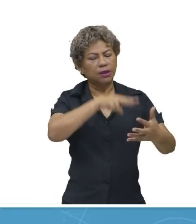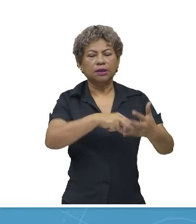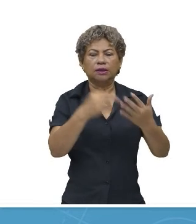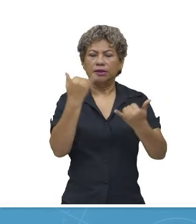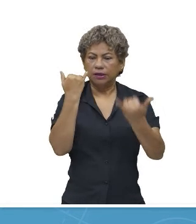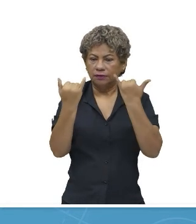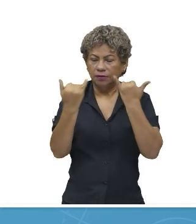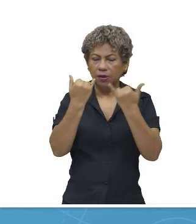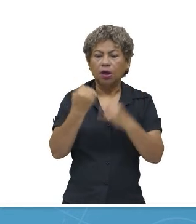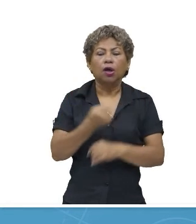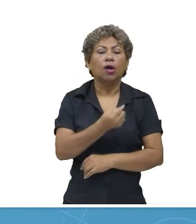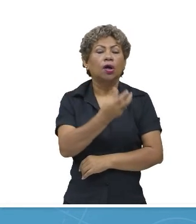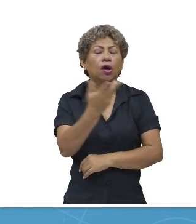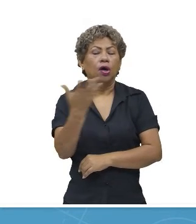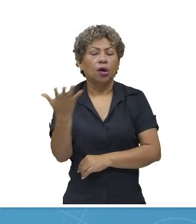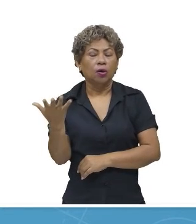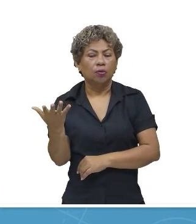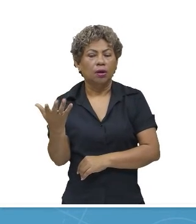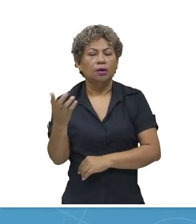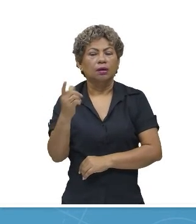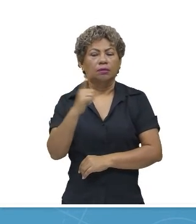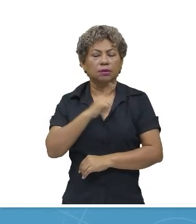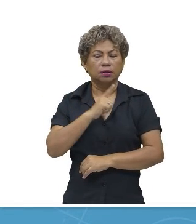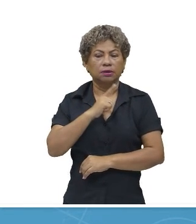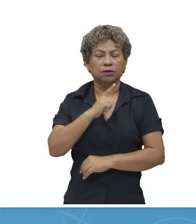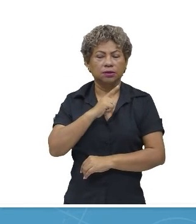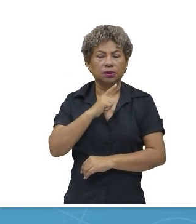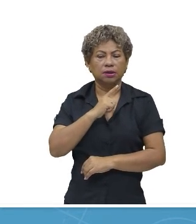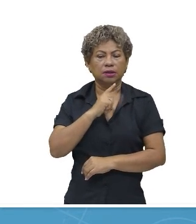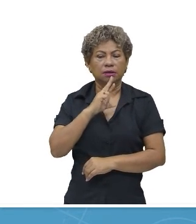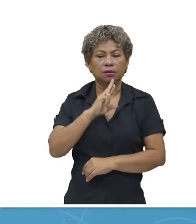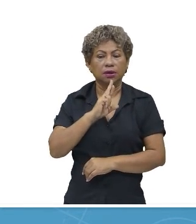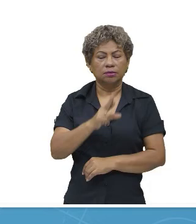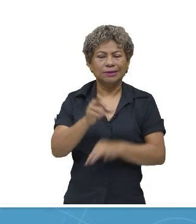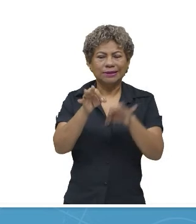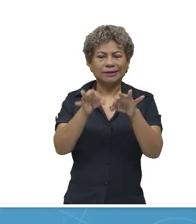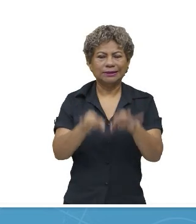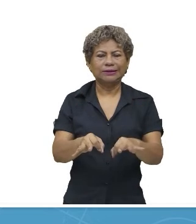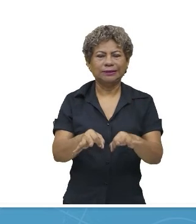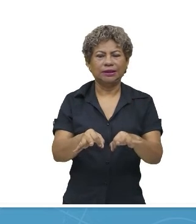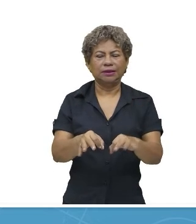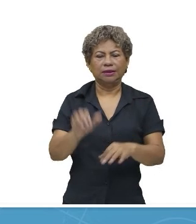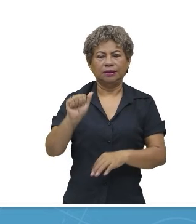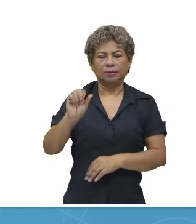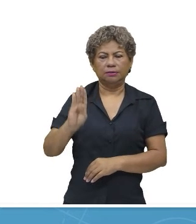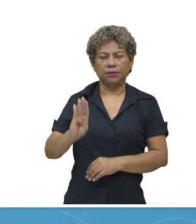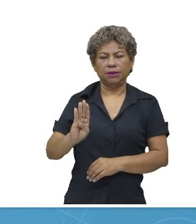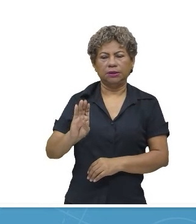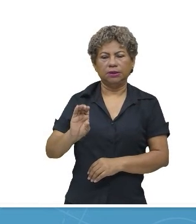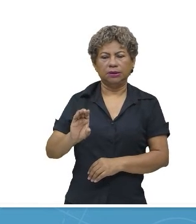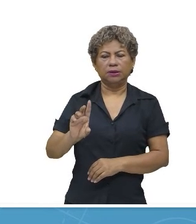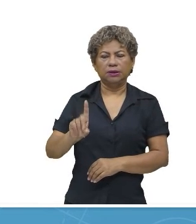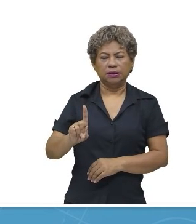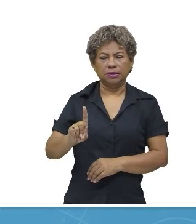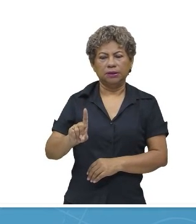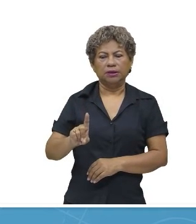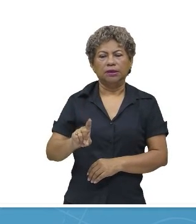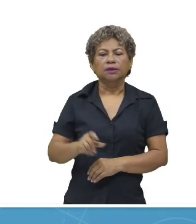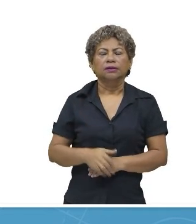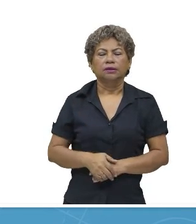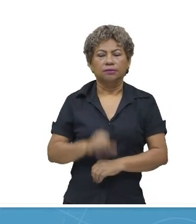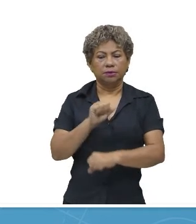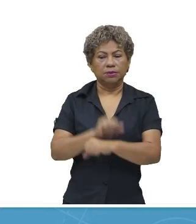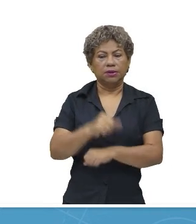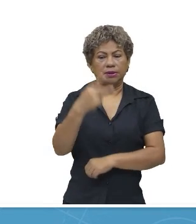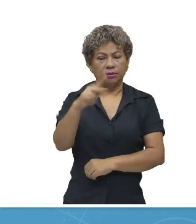aí representado em potência? Temos aí 4 alternativas, analisem o poema, vou dar um tempo para vocês e daqui